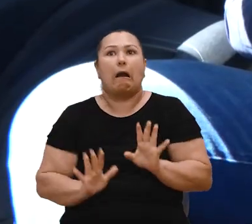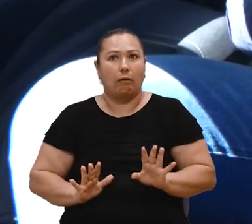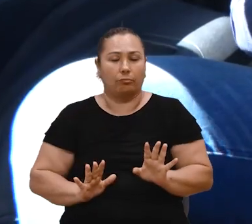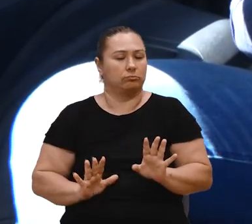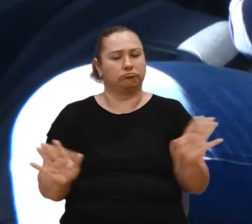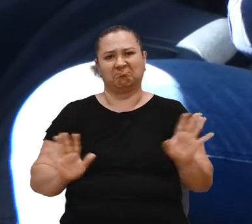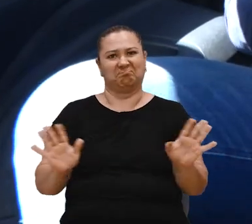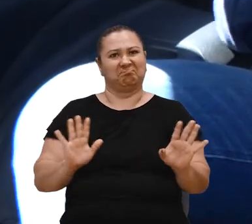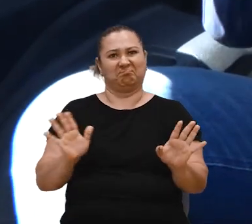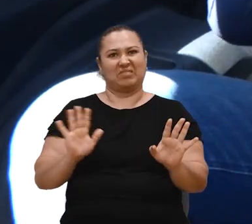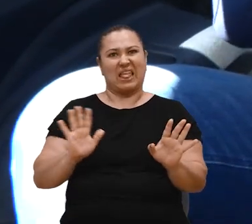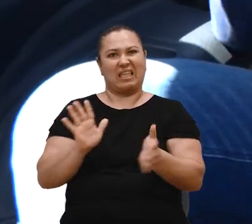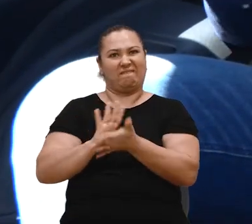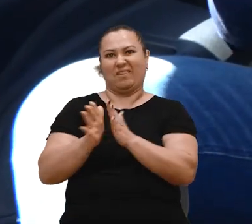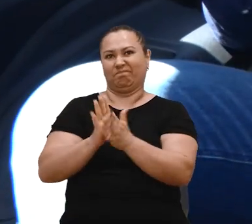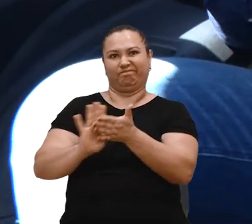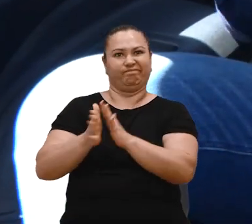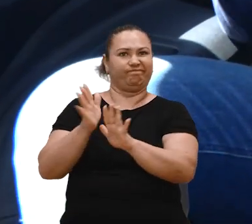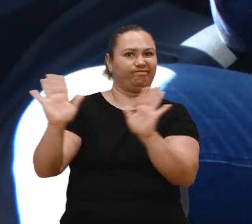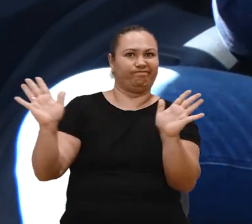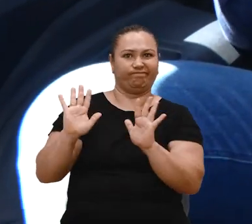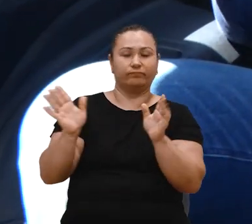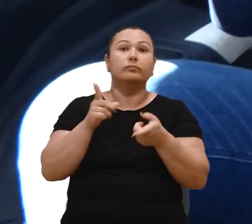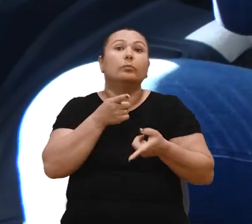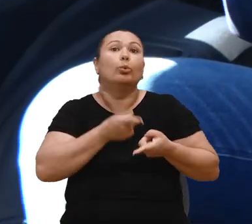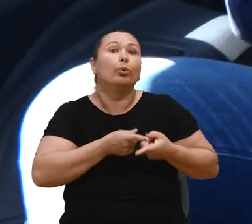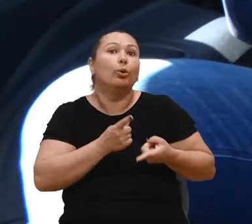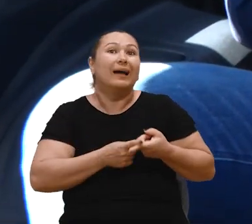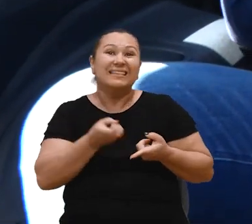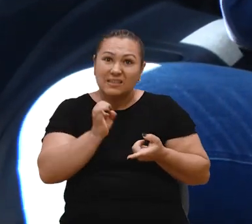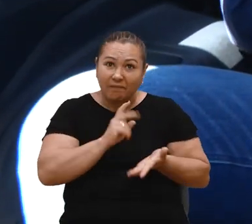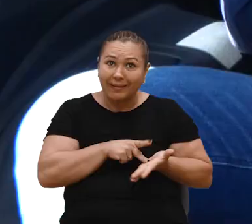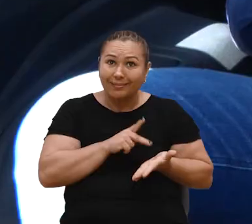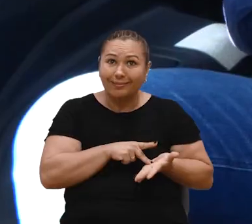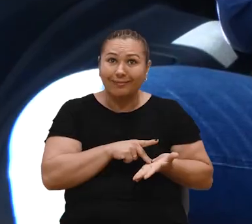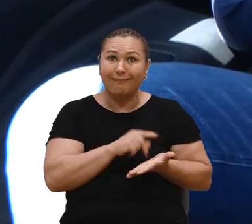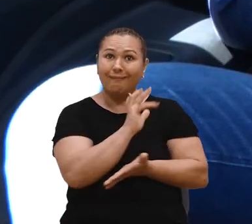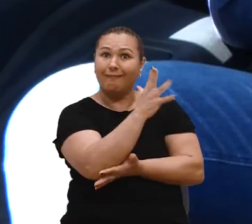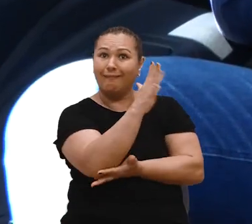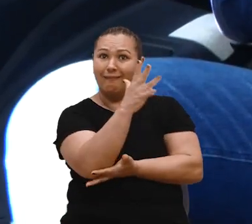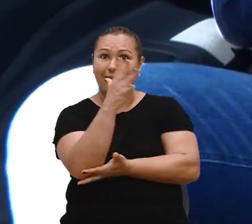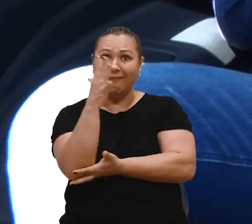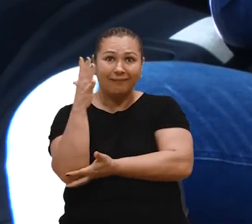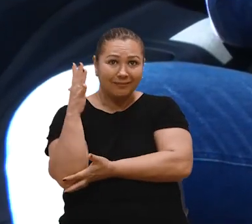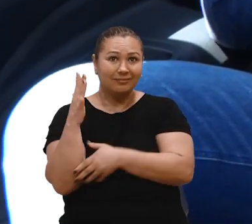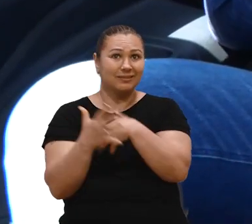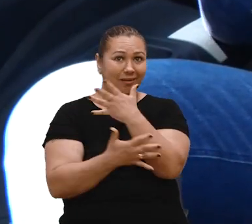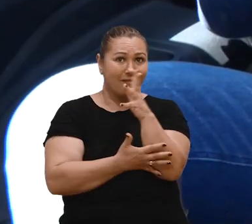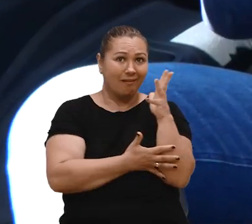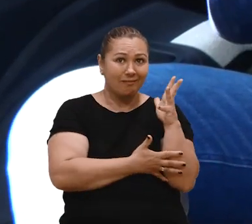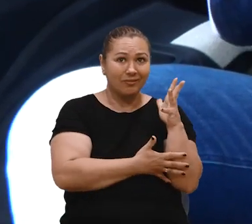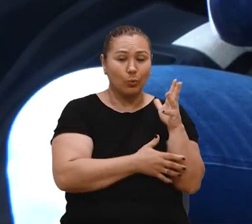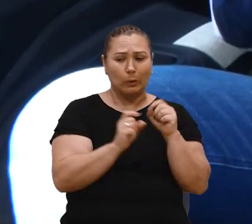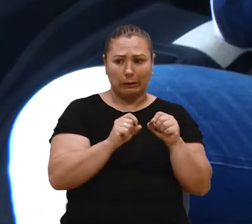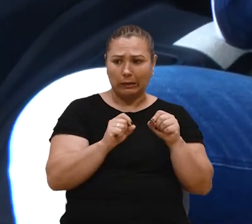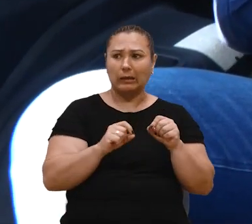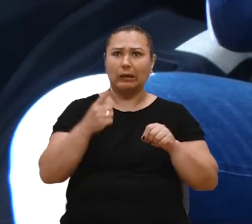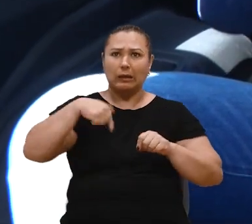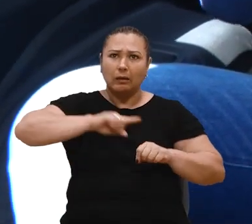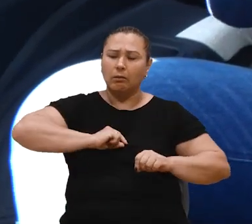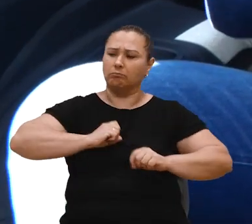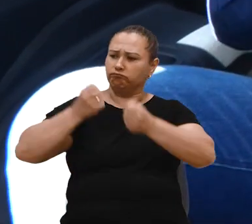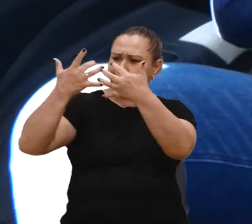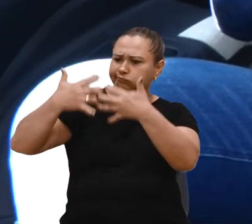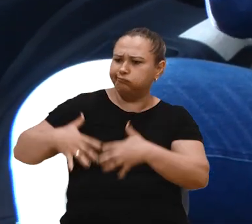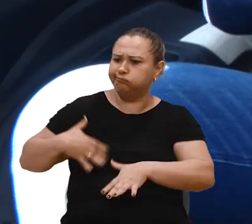vendendo para a população. Não tem nada a ver. Por quê? Se realmente as árvores fizessem com que o meio ambiente